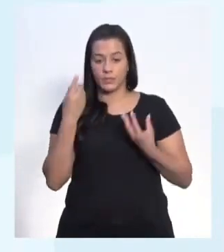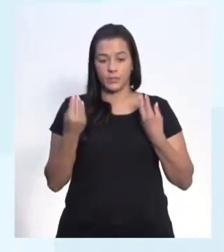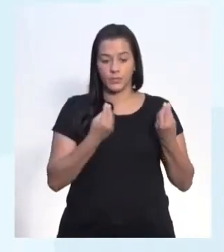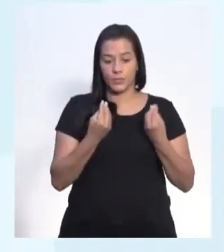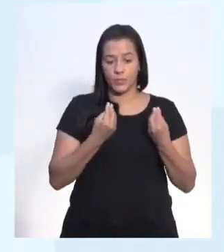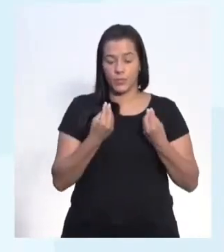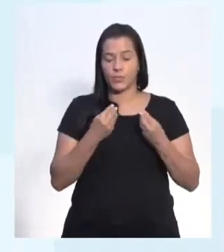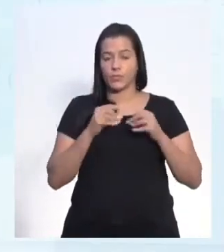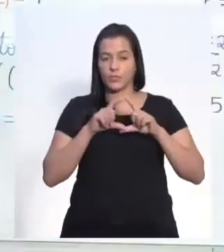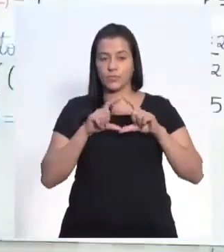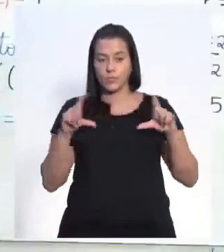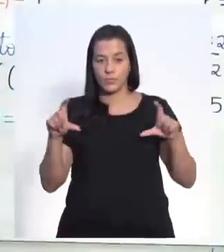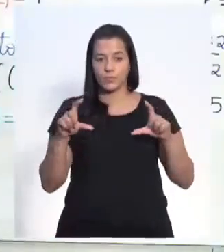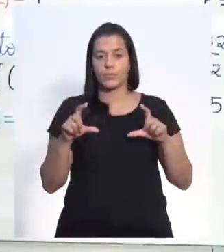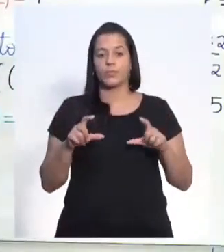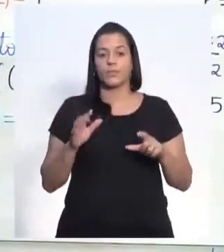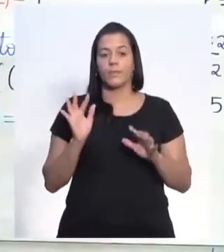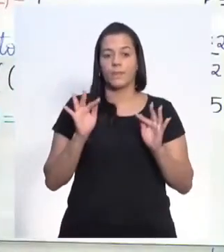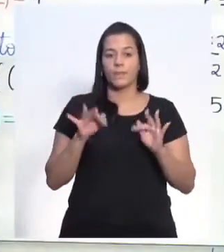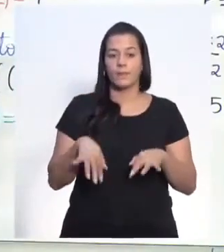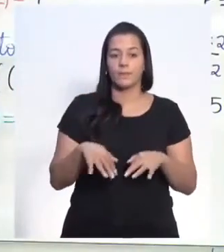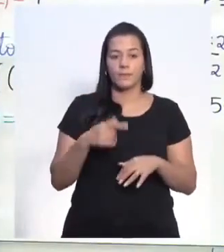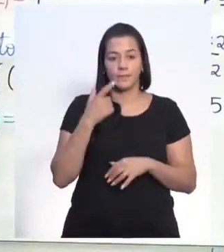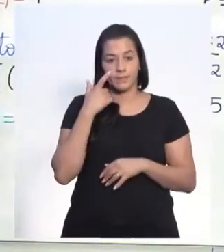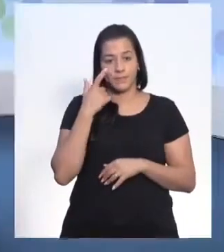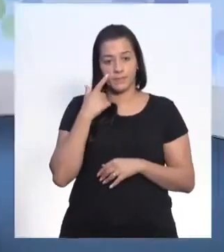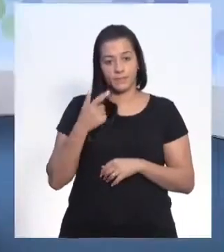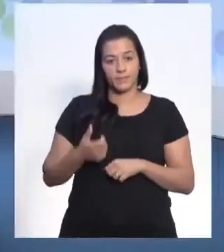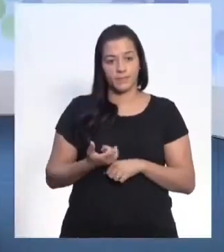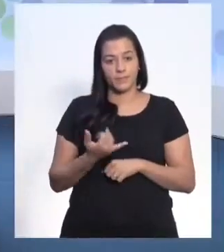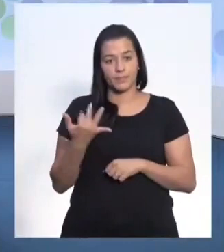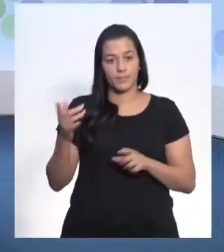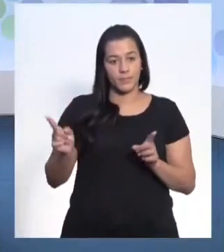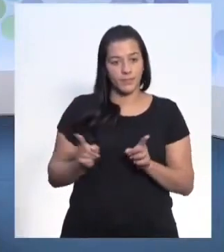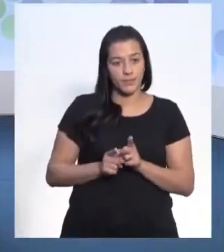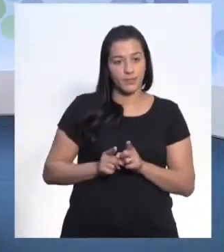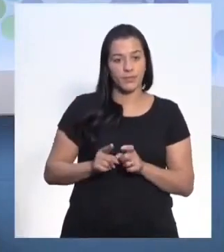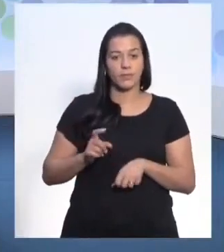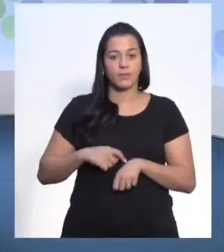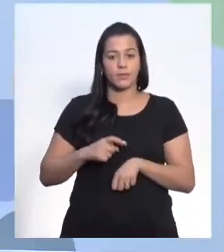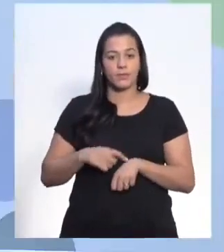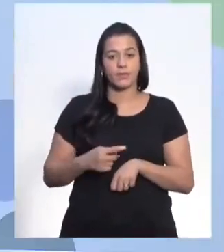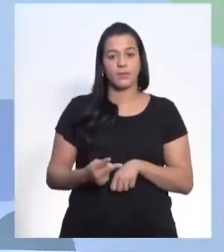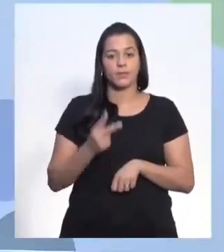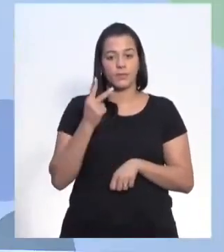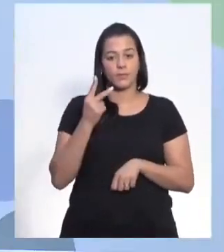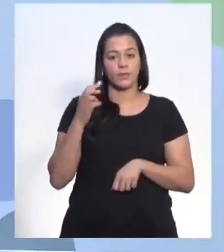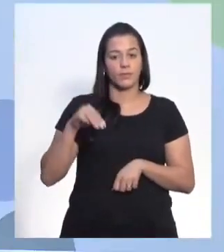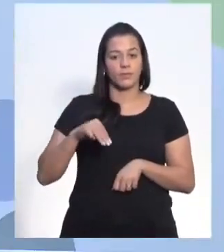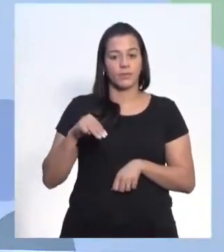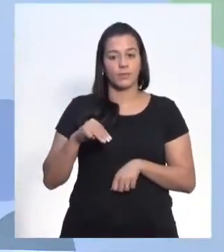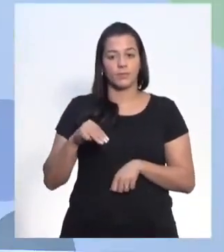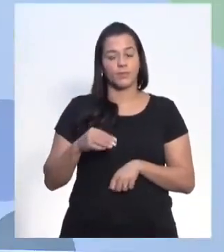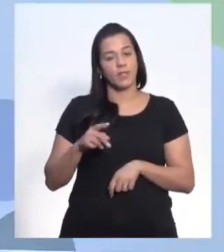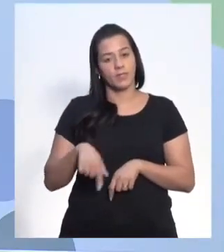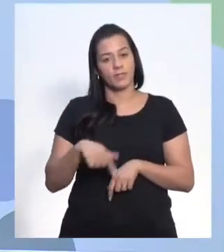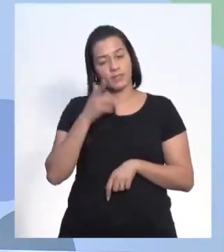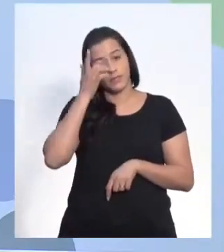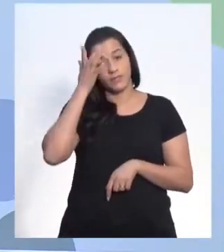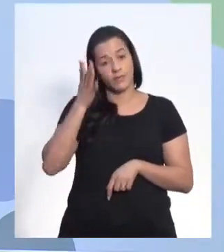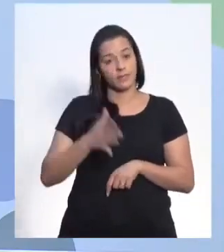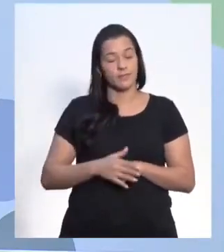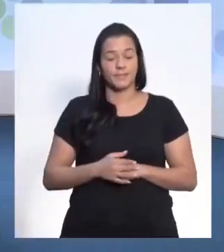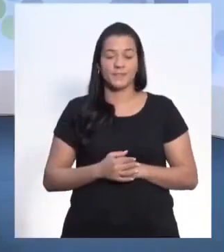monta o espaço amostral, e a gente está no finalzinho da aula. Professora Inês, mais curtinho, hein? Quanto tempo? 2 minutos, é claro. Essa tá fácil, hein,